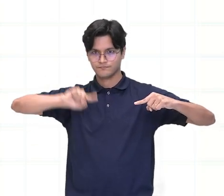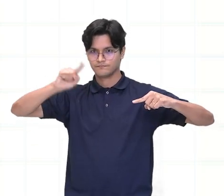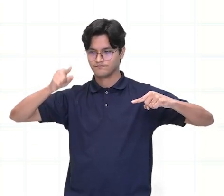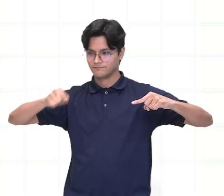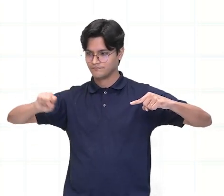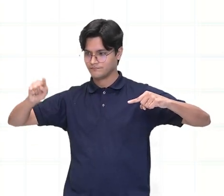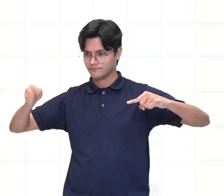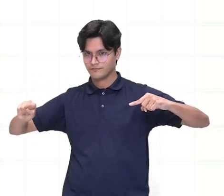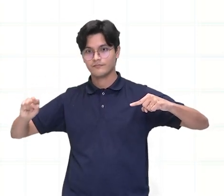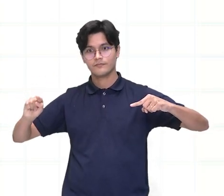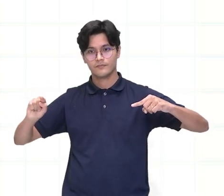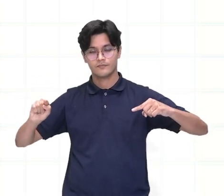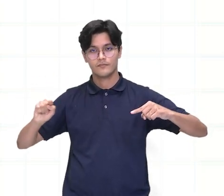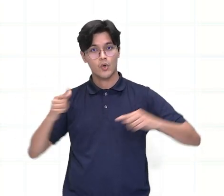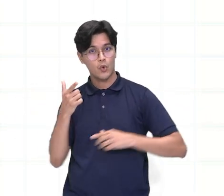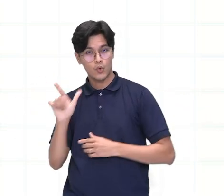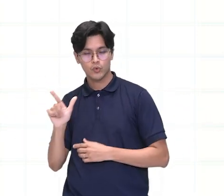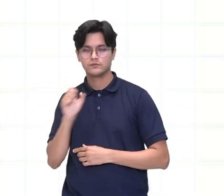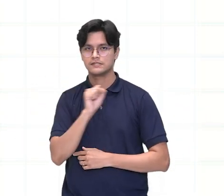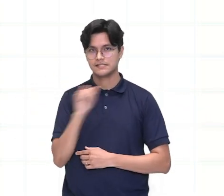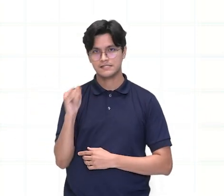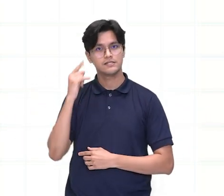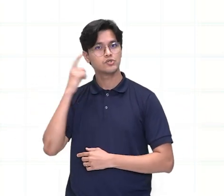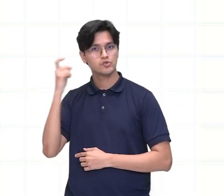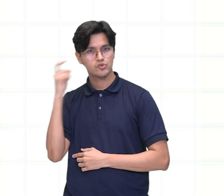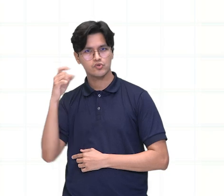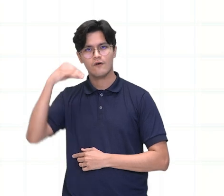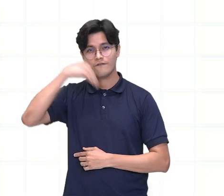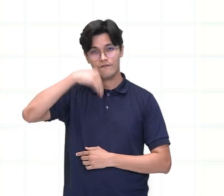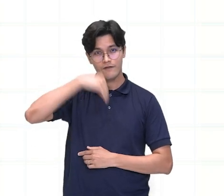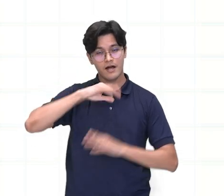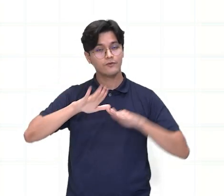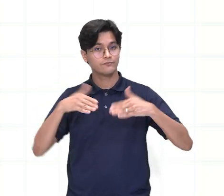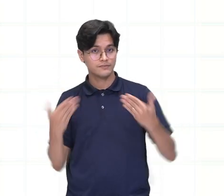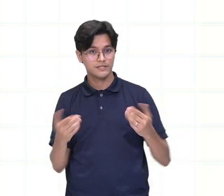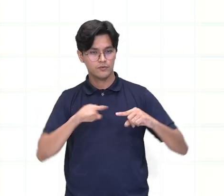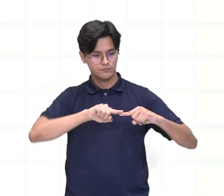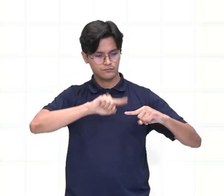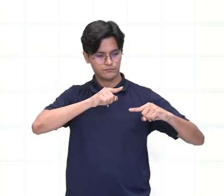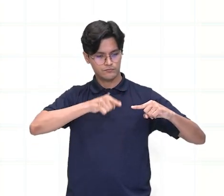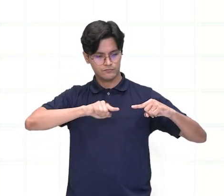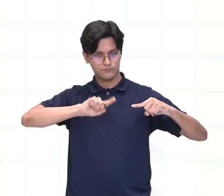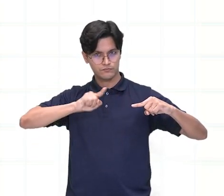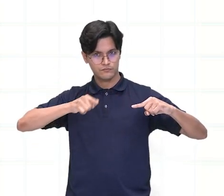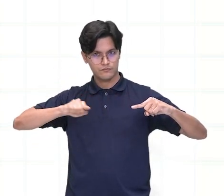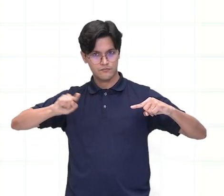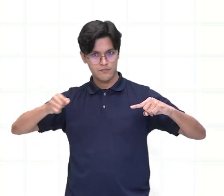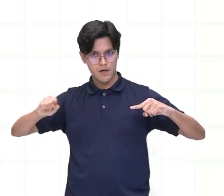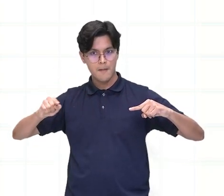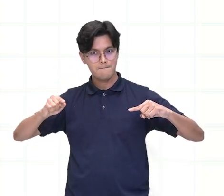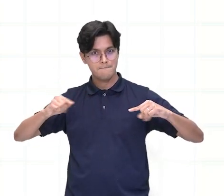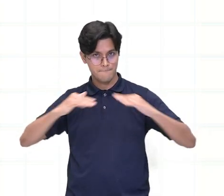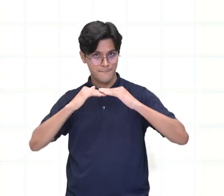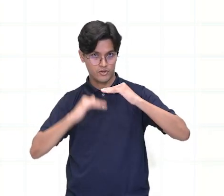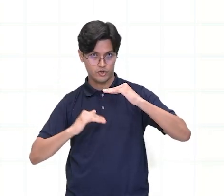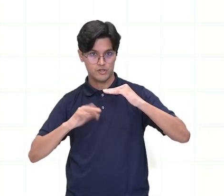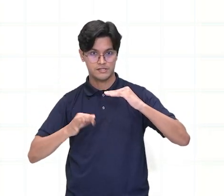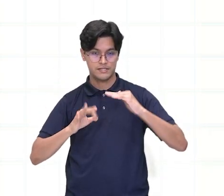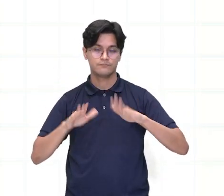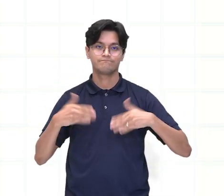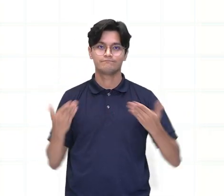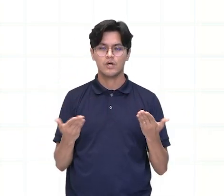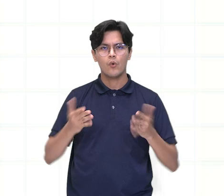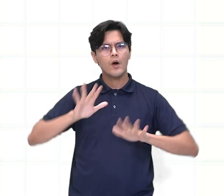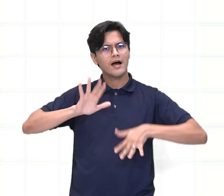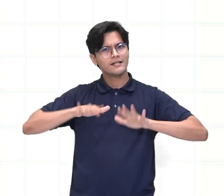é a amplitude da onda. Então, a intensidade, às vezes, ela é confundida com